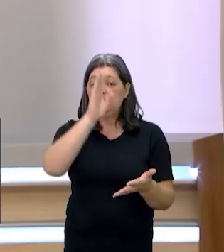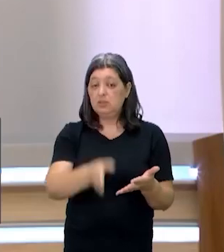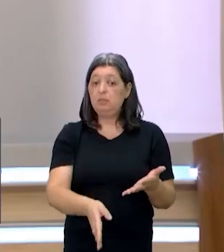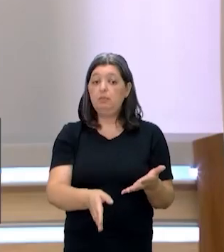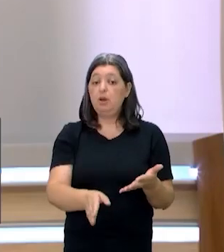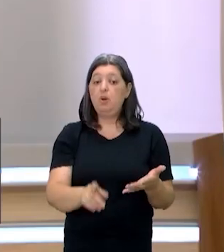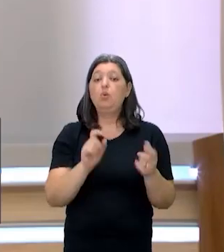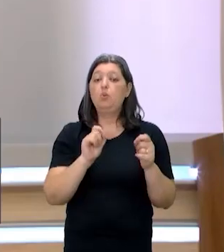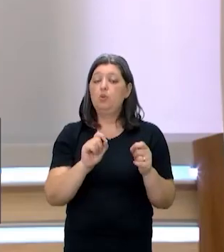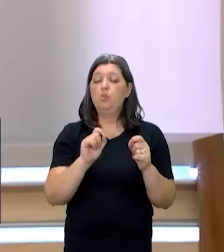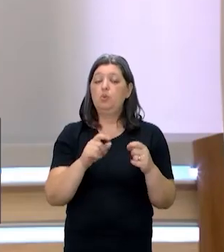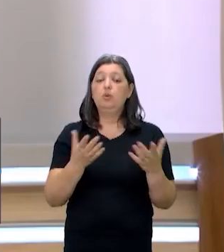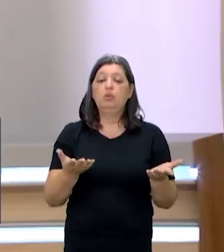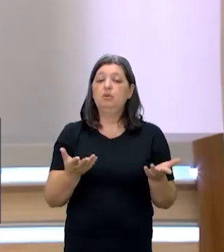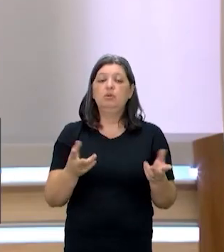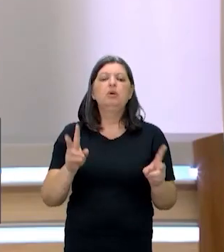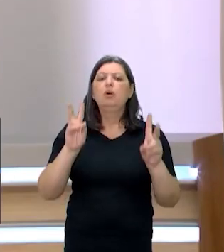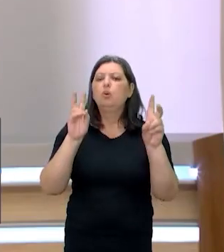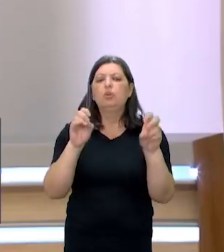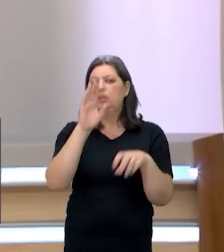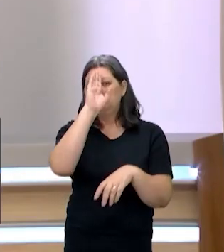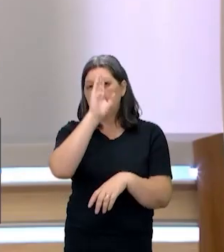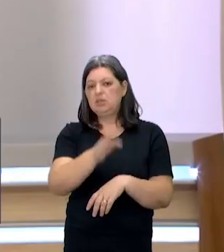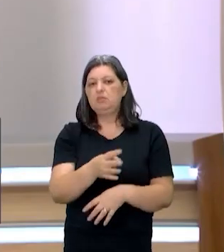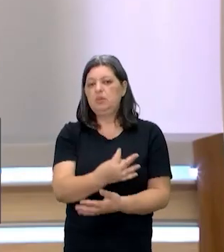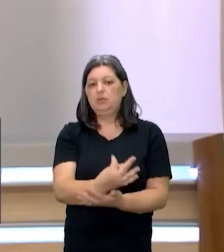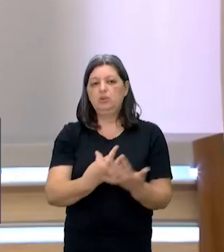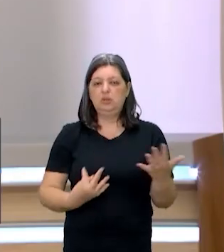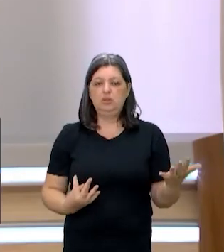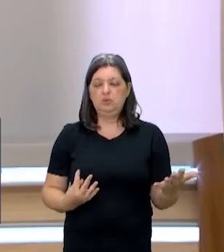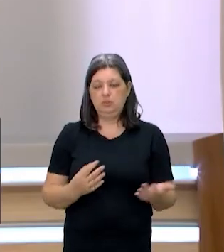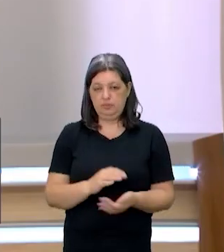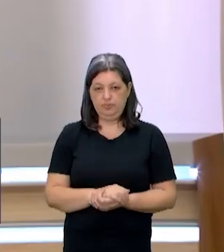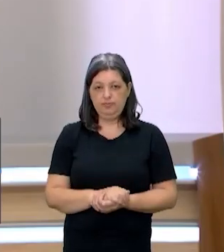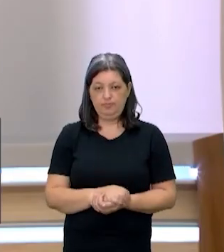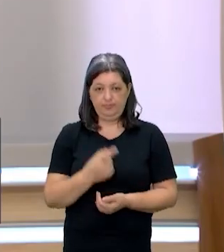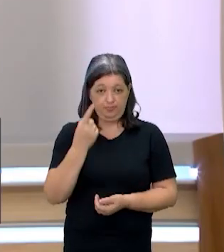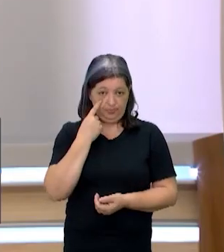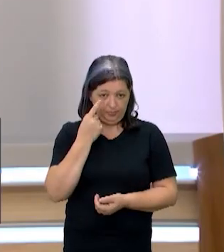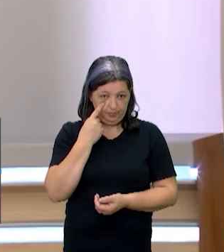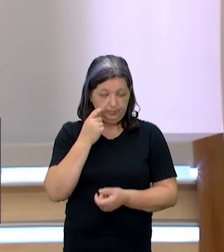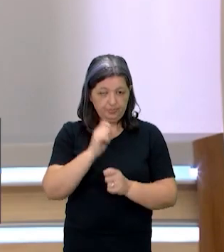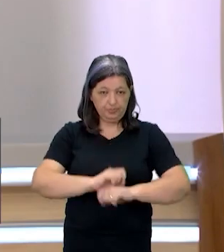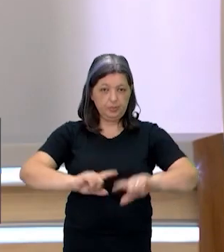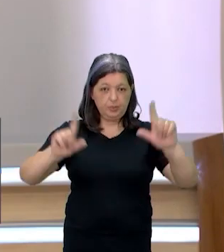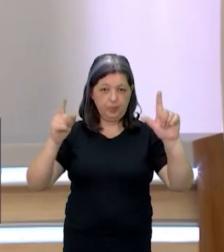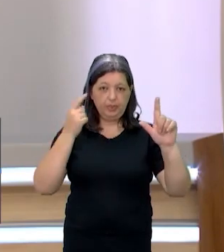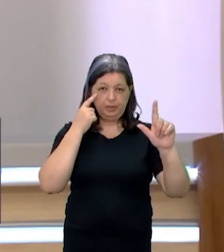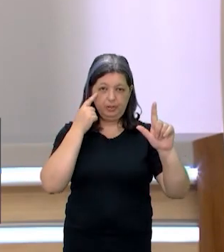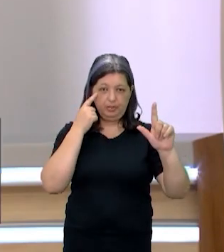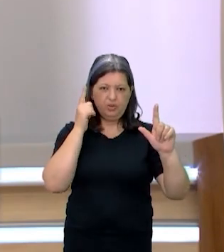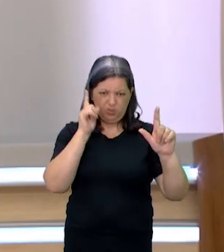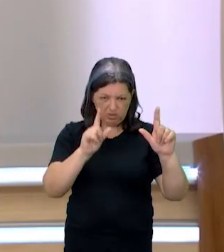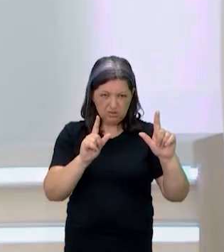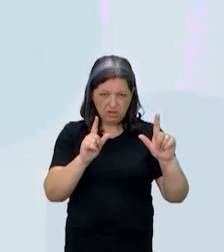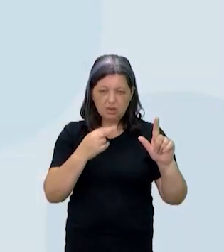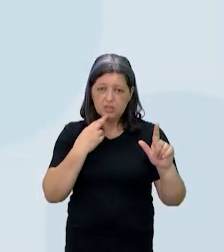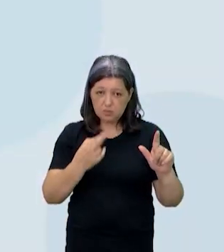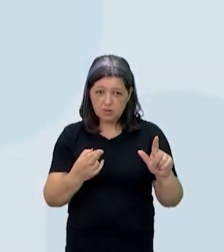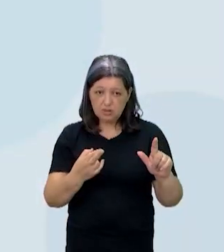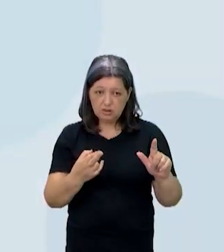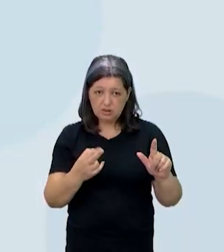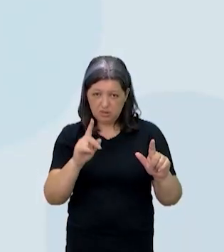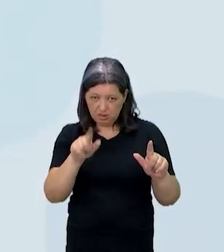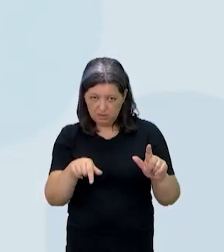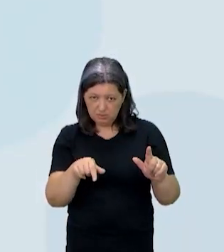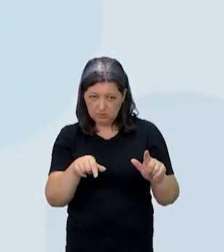está falando, qual é o tema desse texto que a gente acabou de ler. Olhem lá na tela, vê se vocês conseguem responder. Será